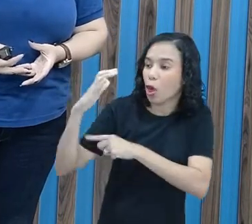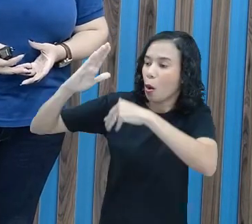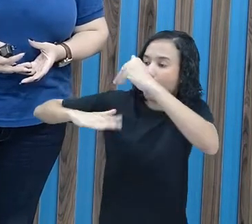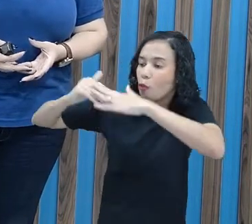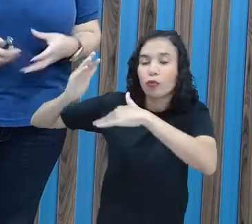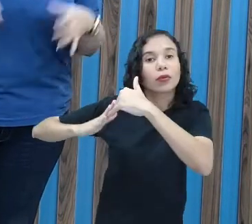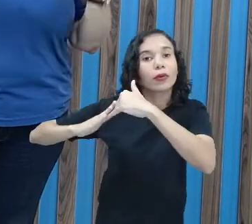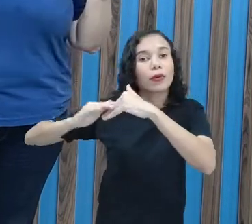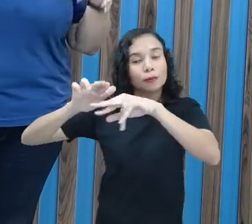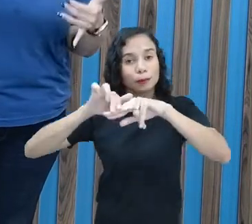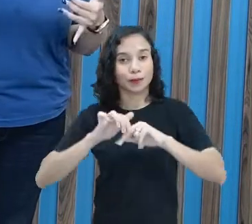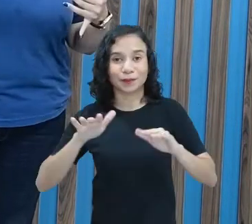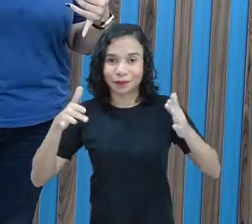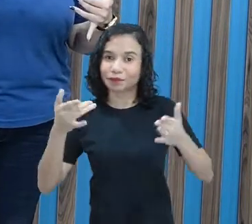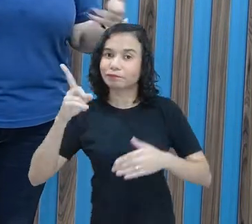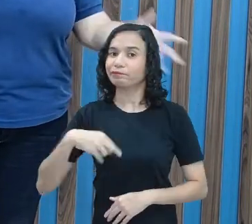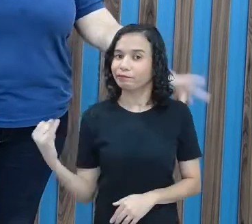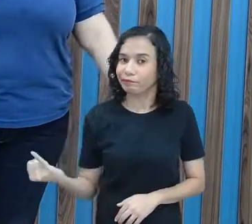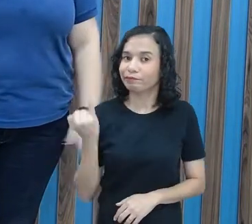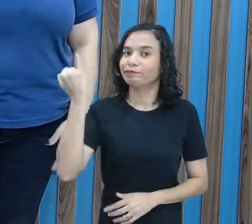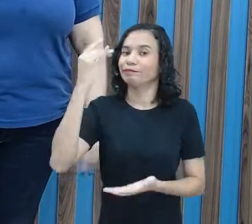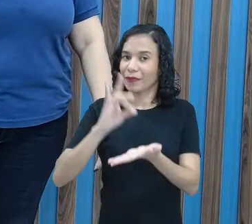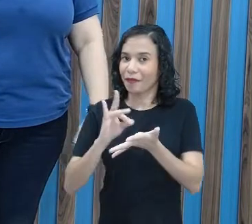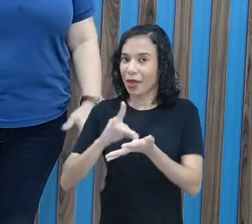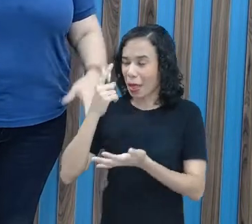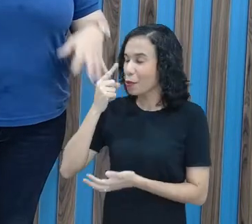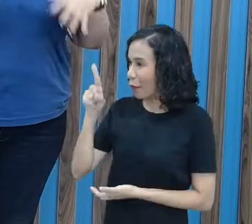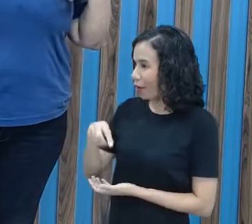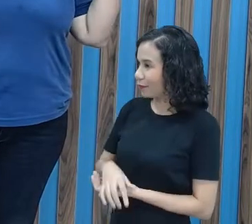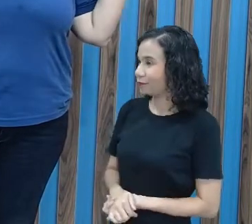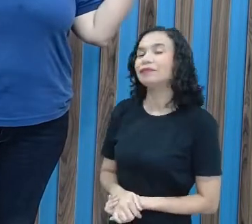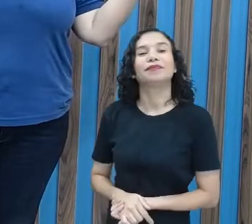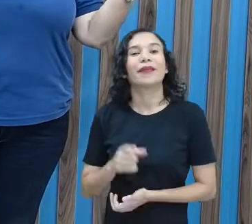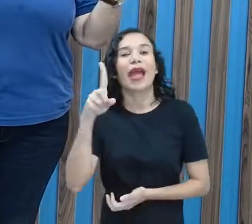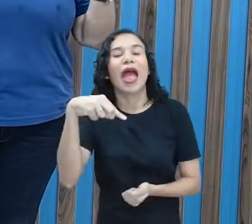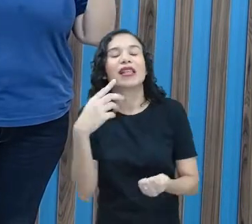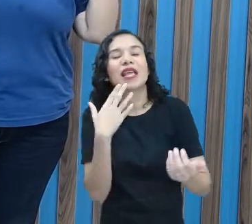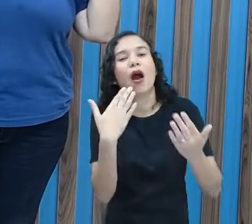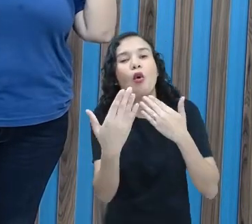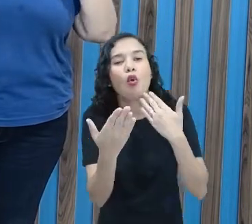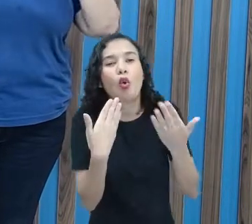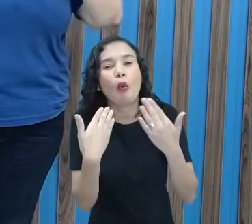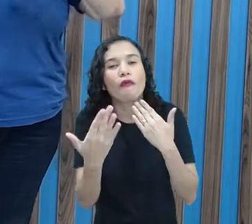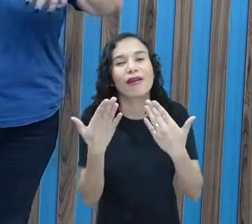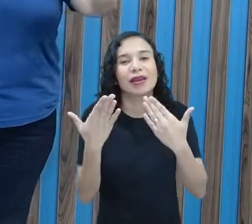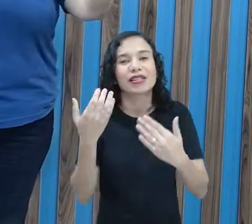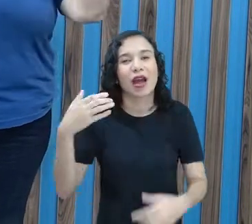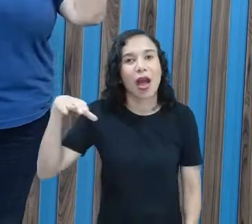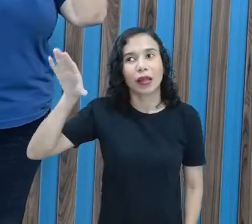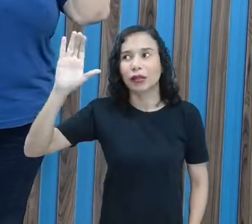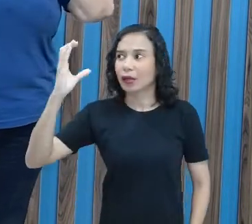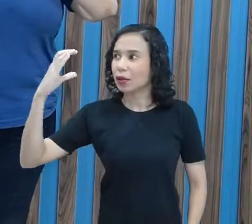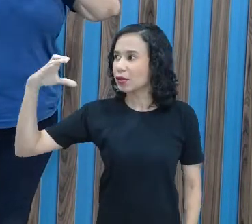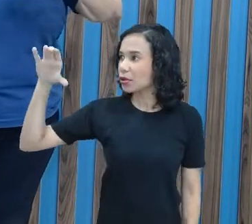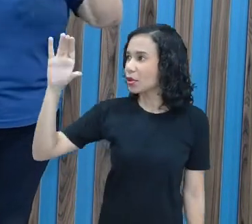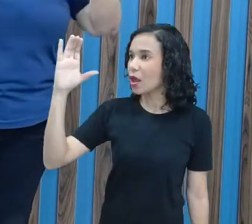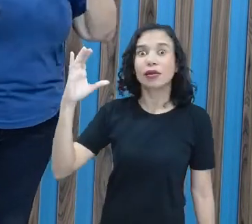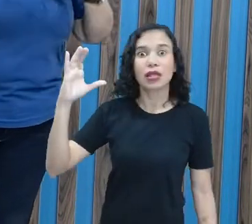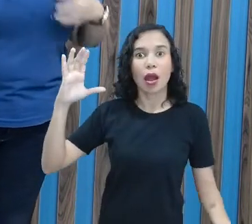é? Então, é super importante isso aí, né, não, professor? Com certeza. Essa conversa aí, né, do cientista com